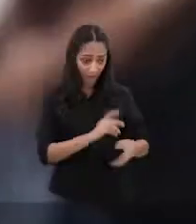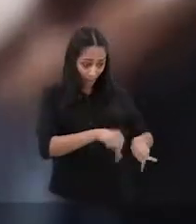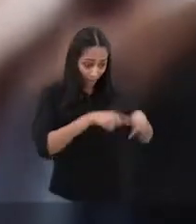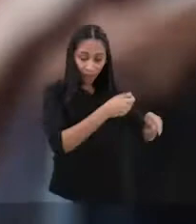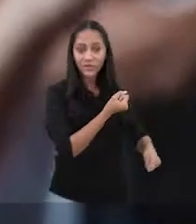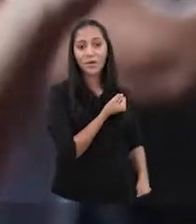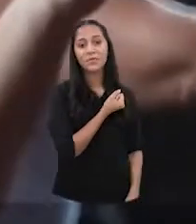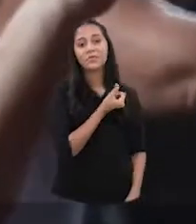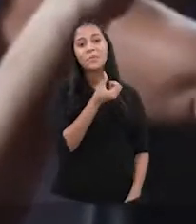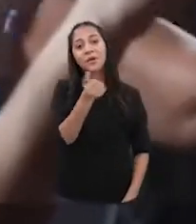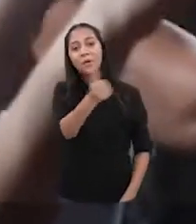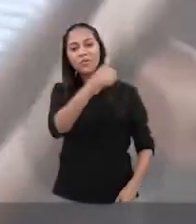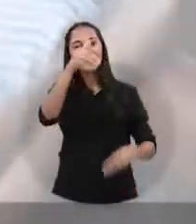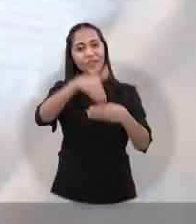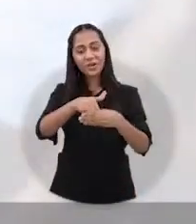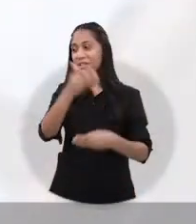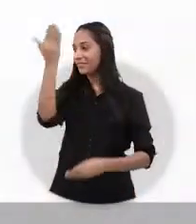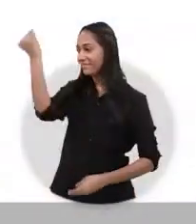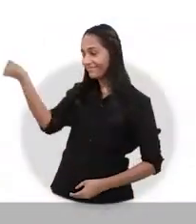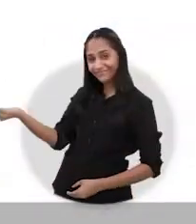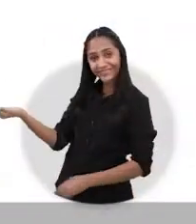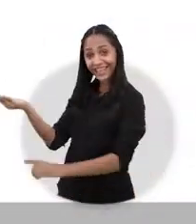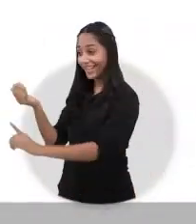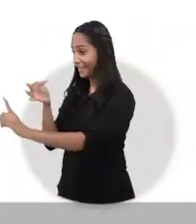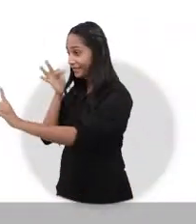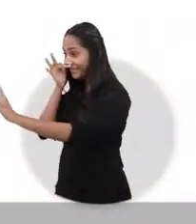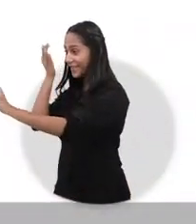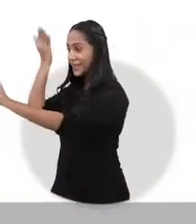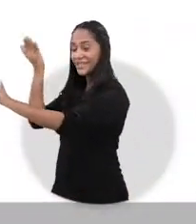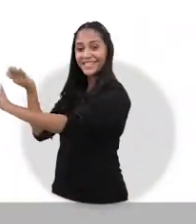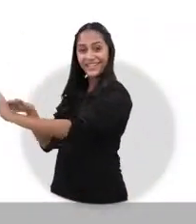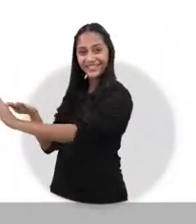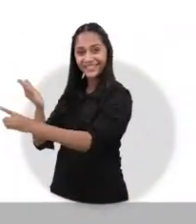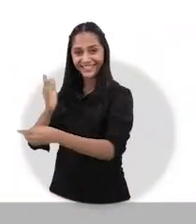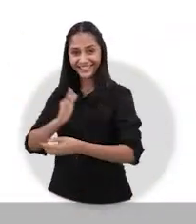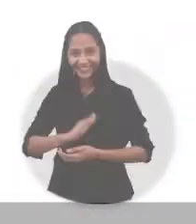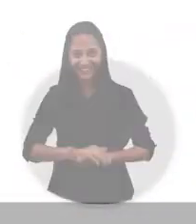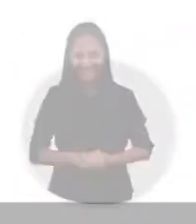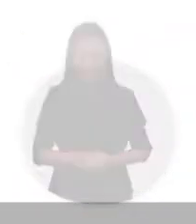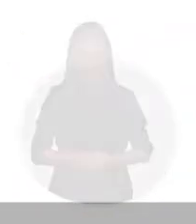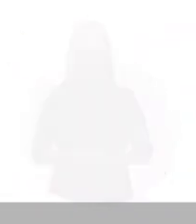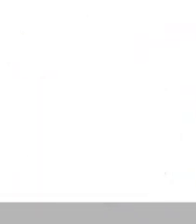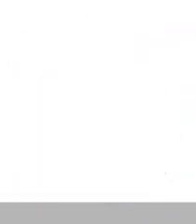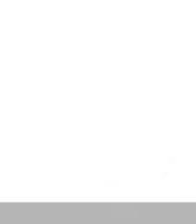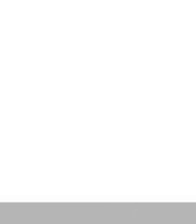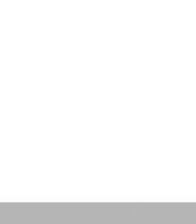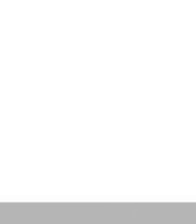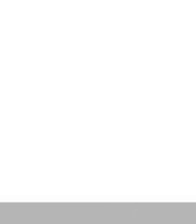povo é 11, é Rosalba Ciarlini.